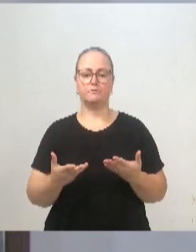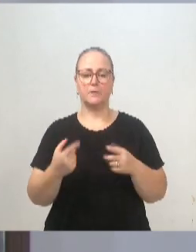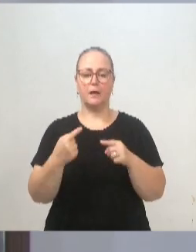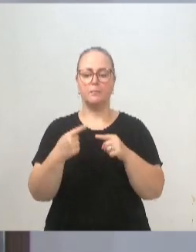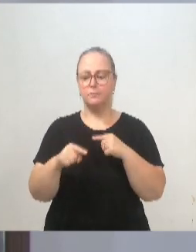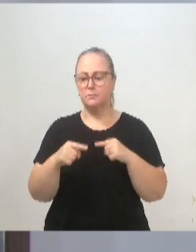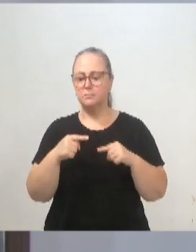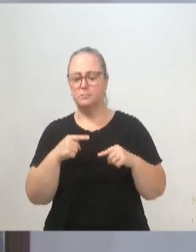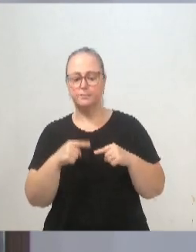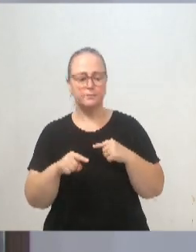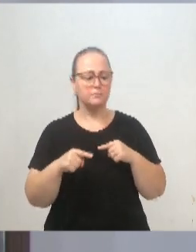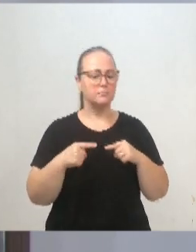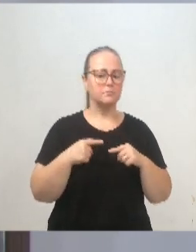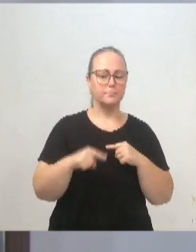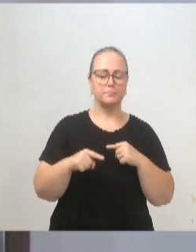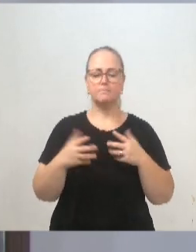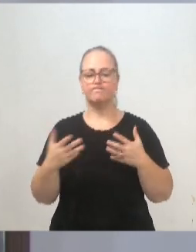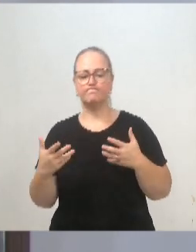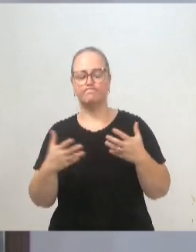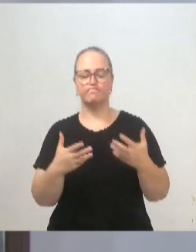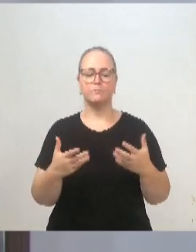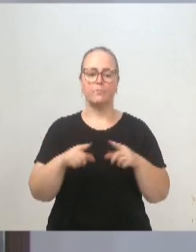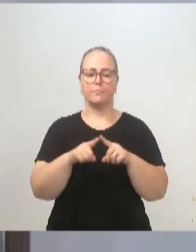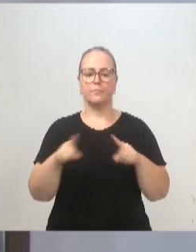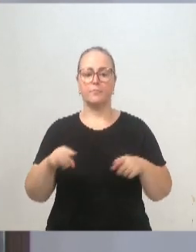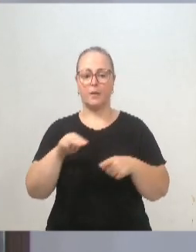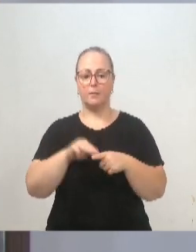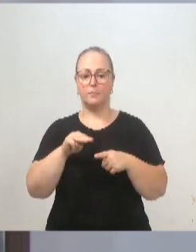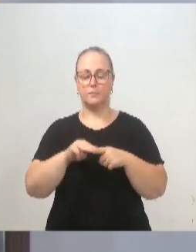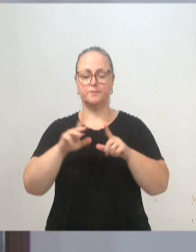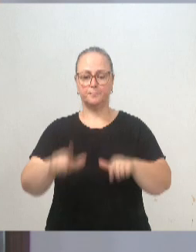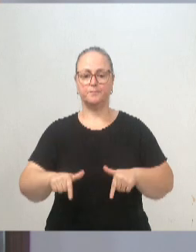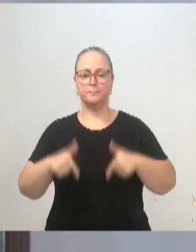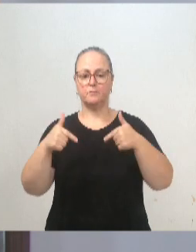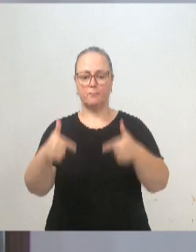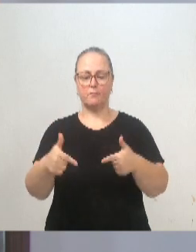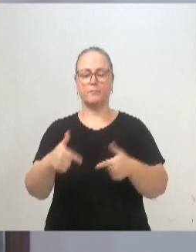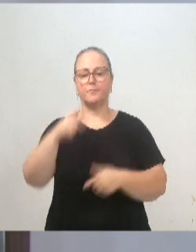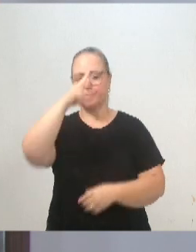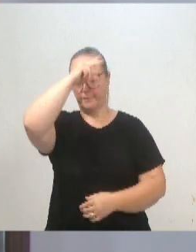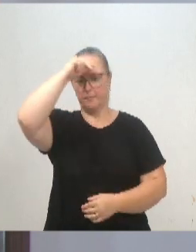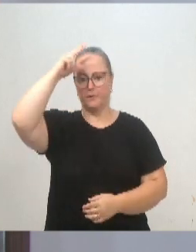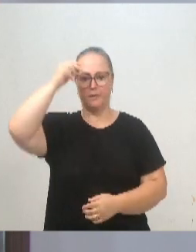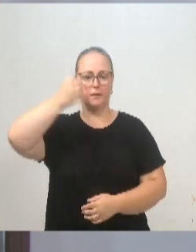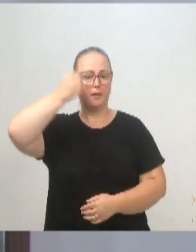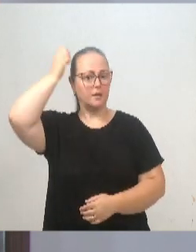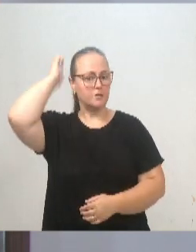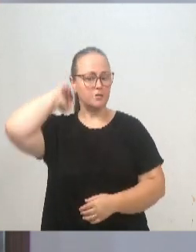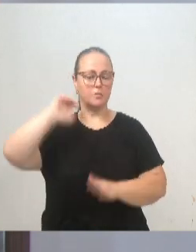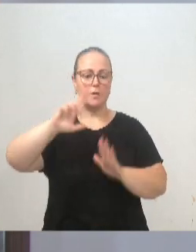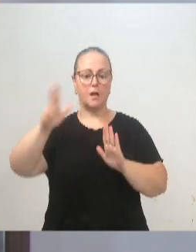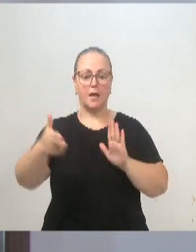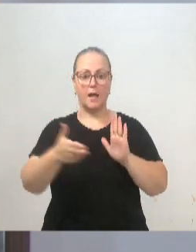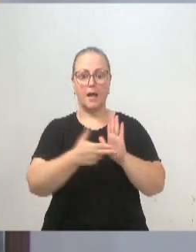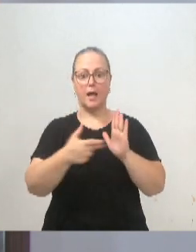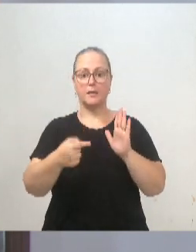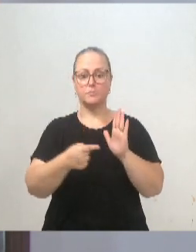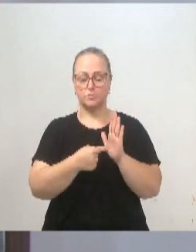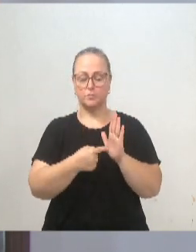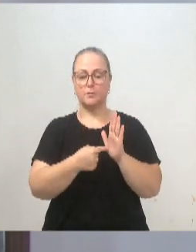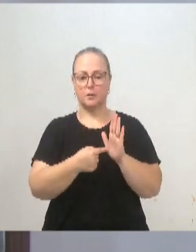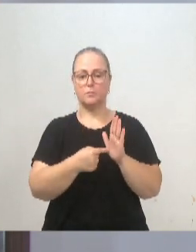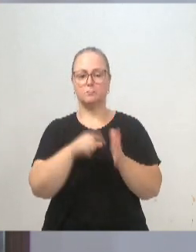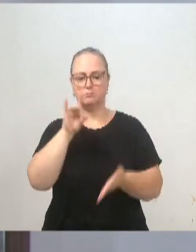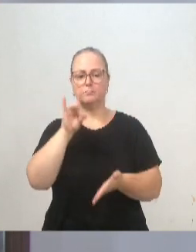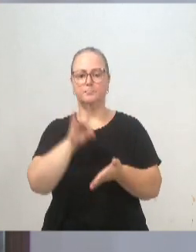município, através das ações que tem feito, prefeito Egídio, assim que assumiu, reinseriu